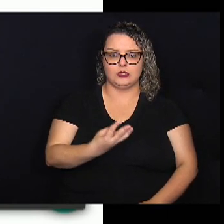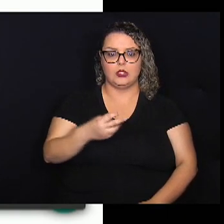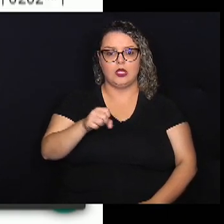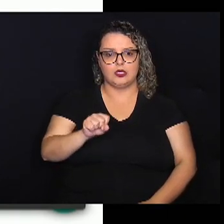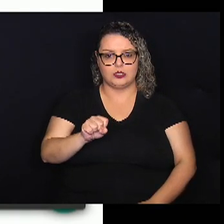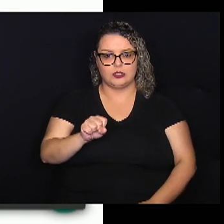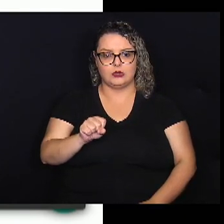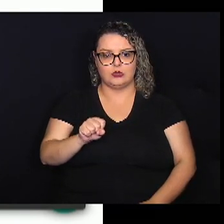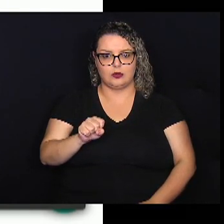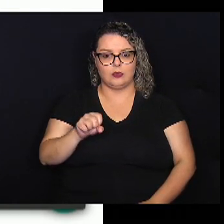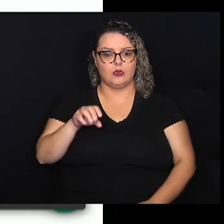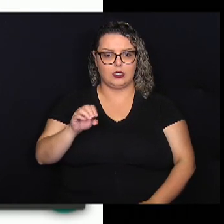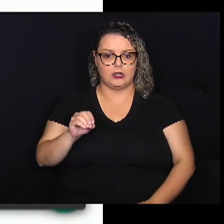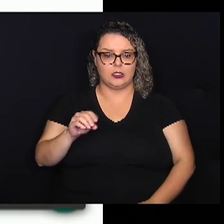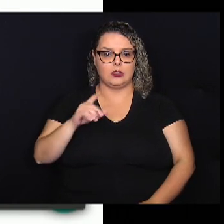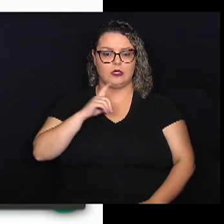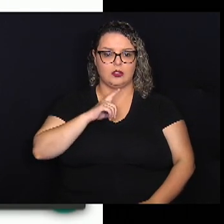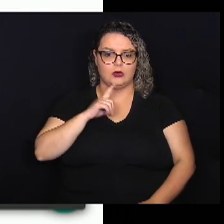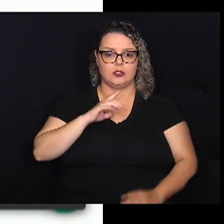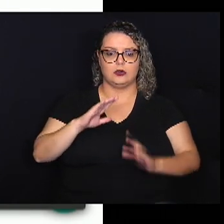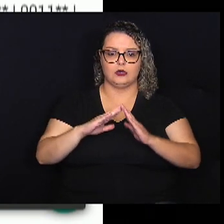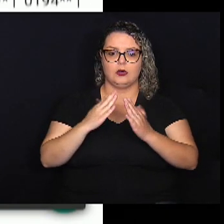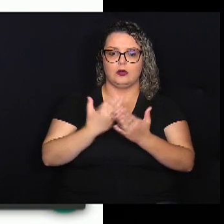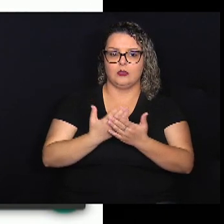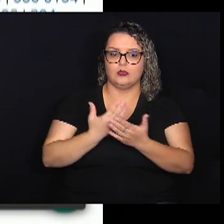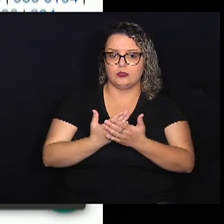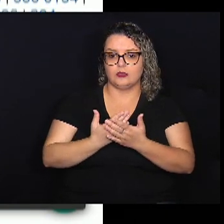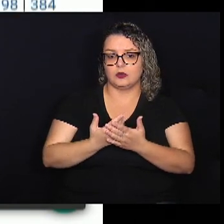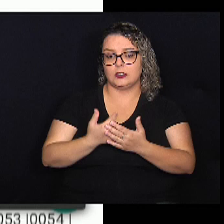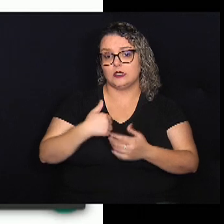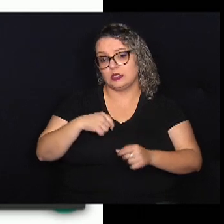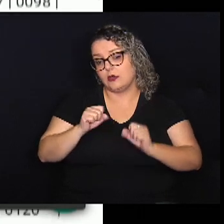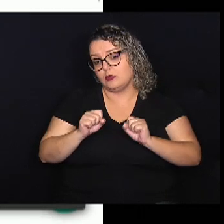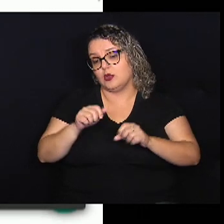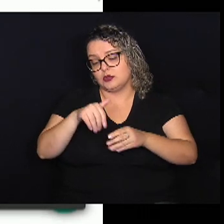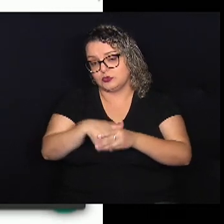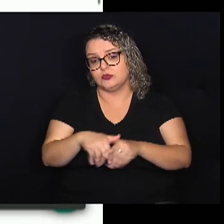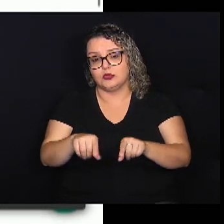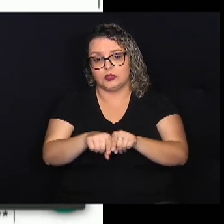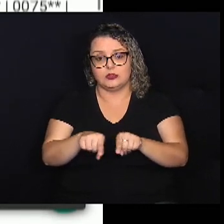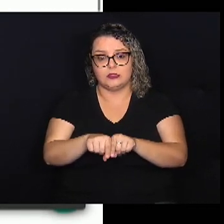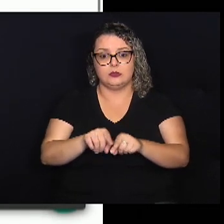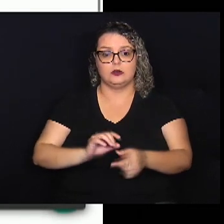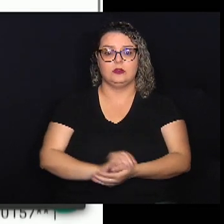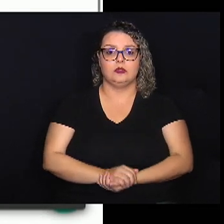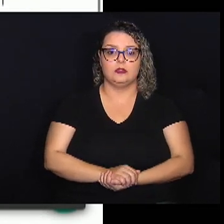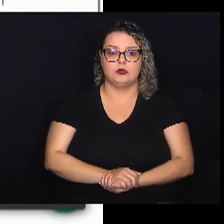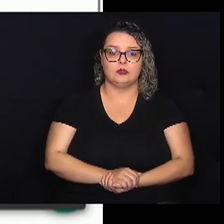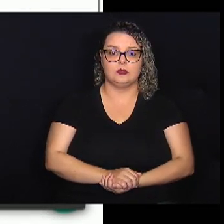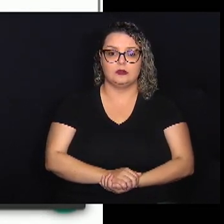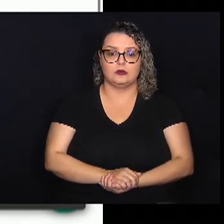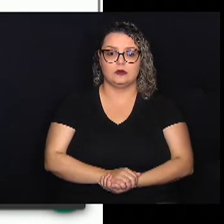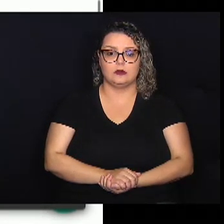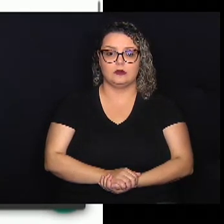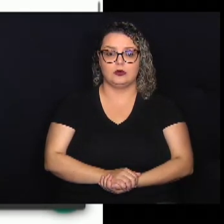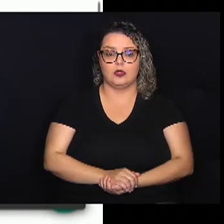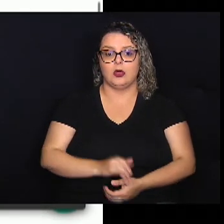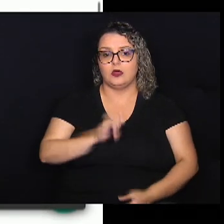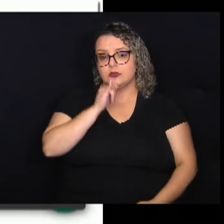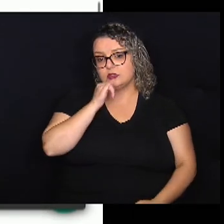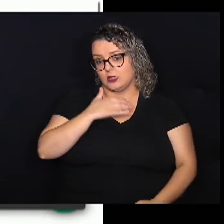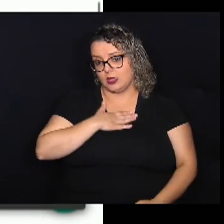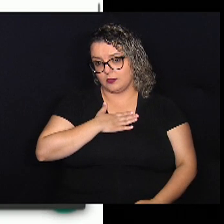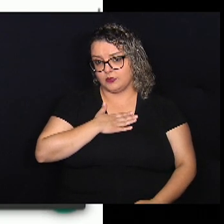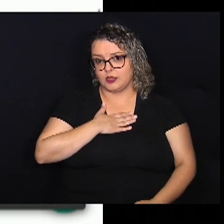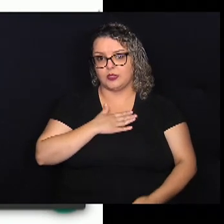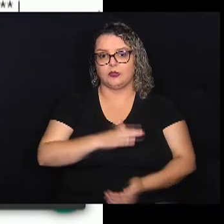380, eu tenho aí a escola que eu devo votar também. Então, eu vou pegar como exemplo essa